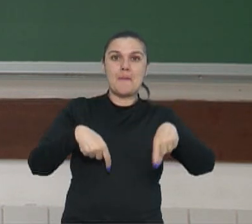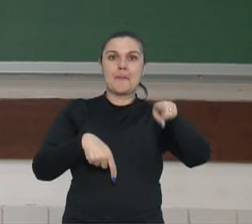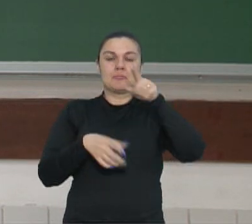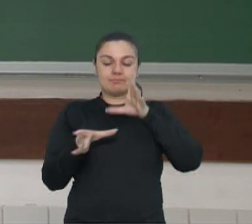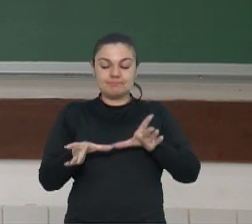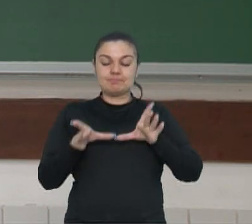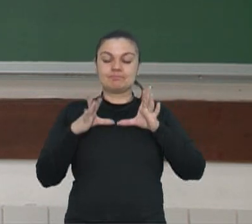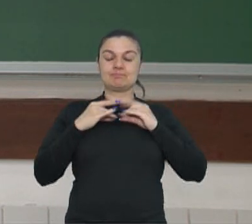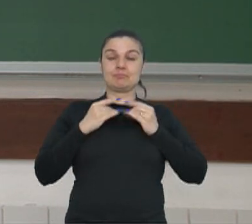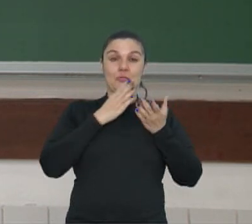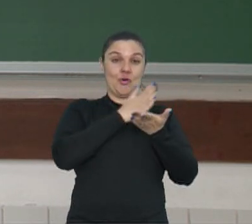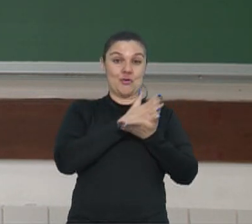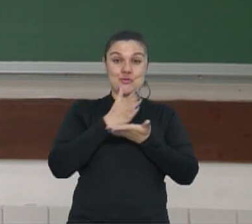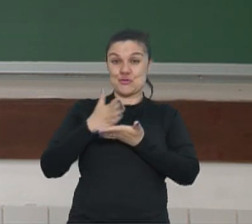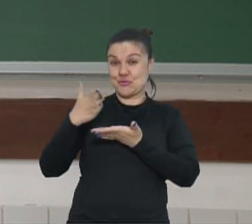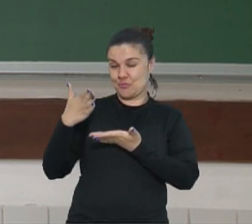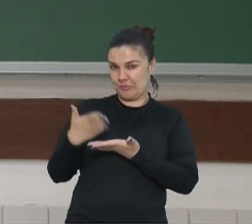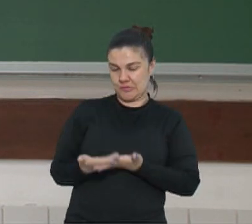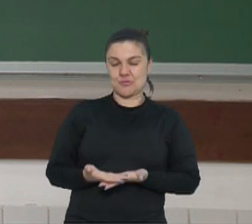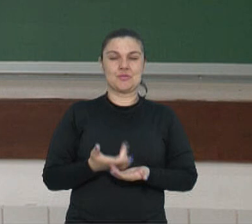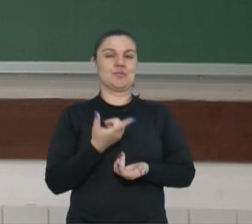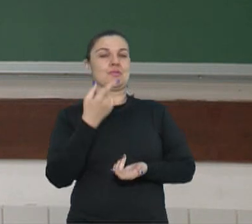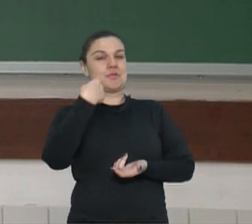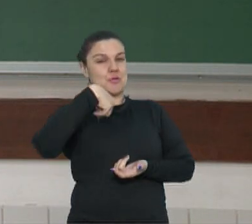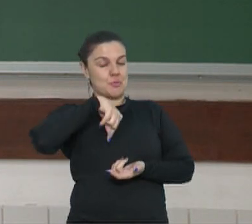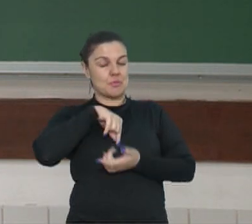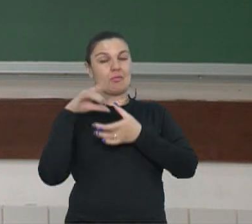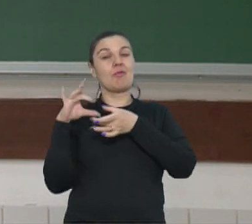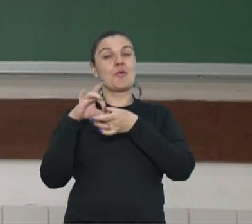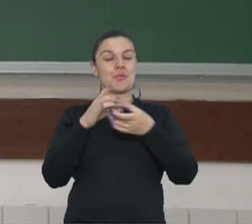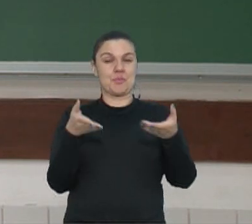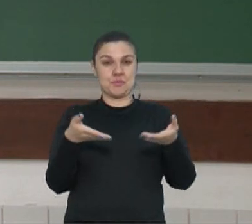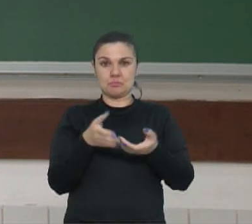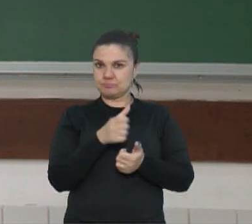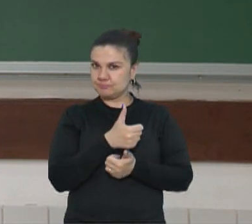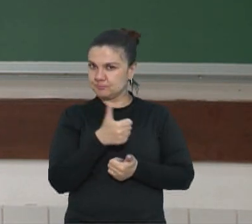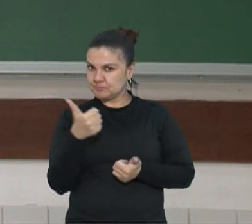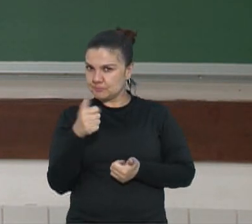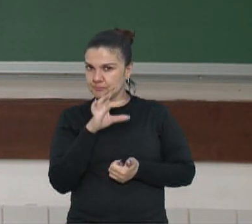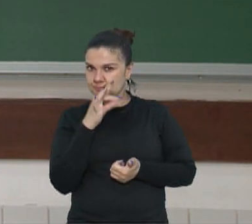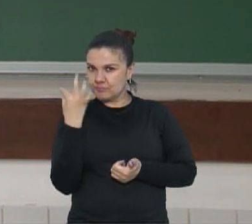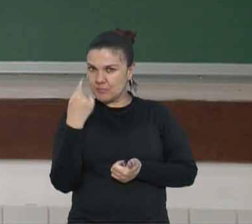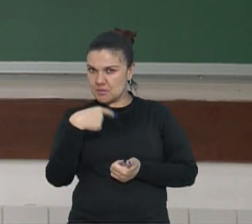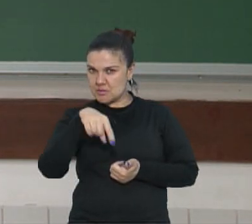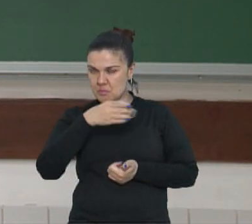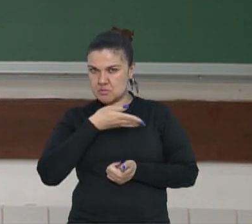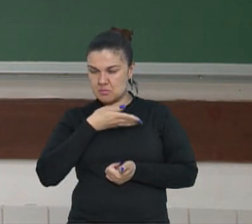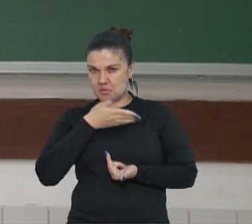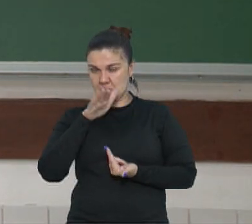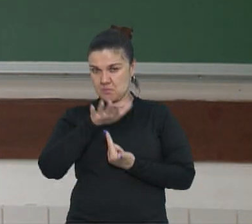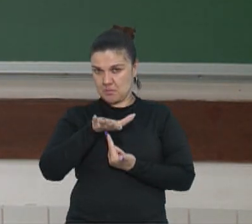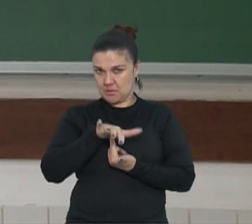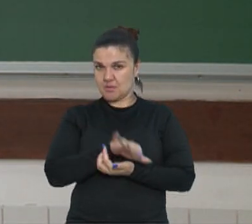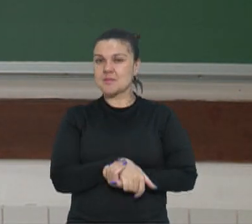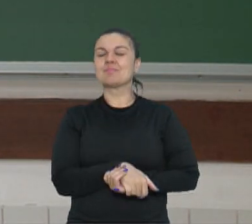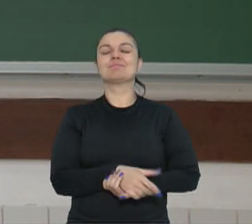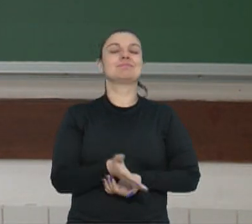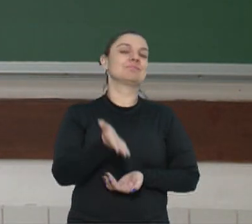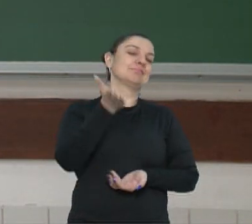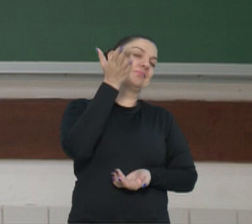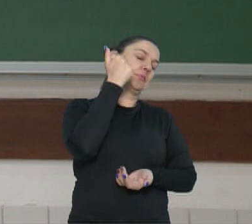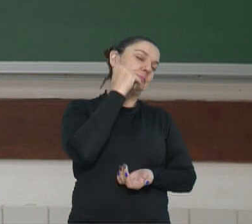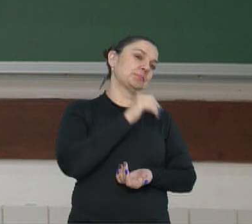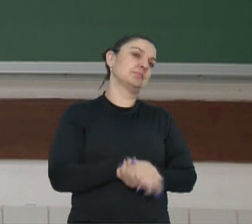no nosso dia a dia. Faz parte do contexto em que nós estamos vivendo. Perfeito, meus colegas paranaenses? Vamos lá,